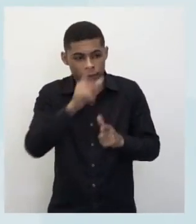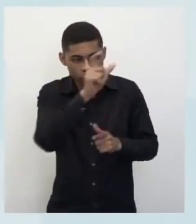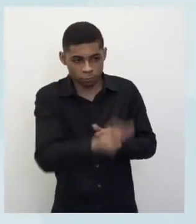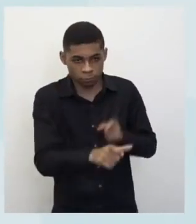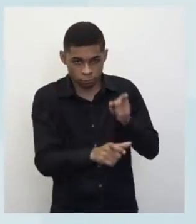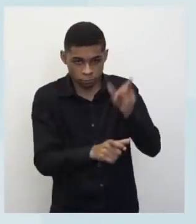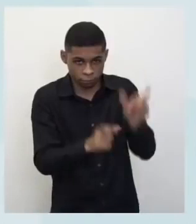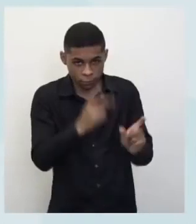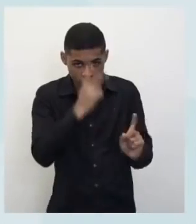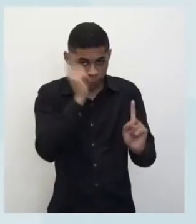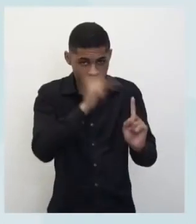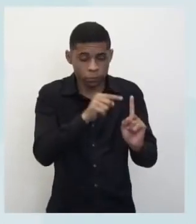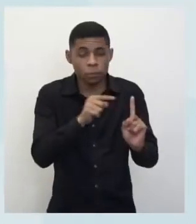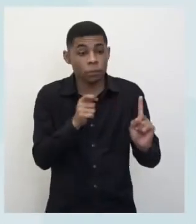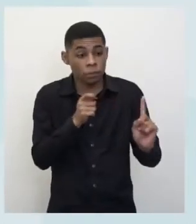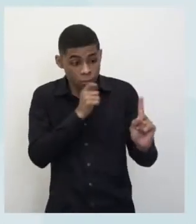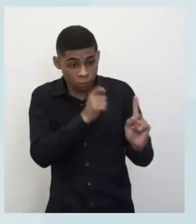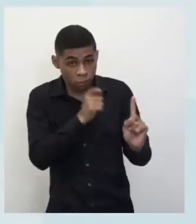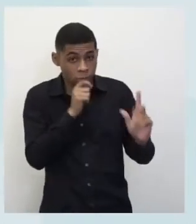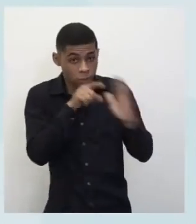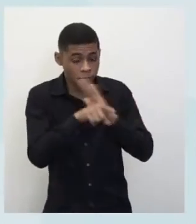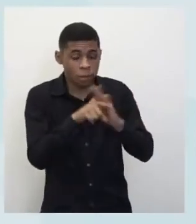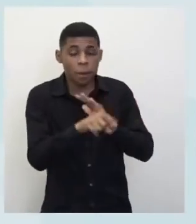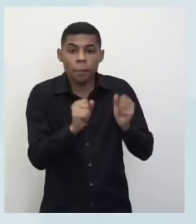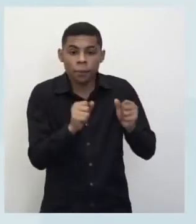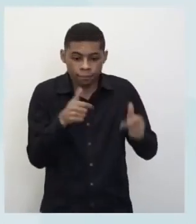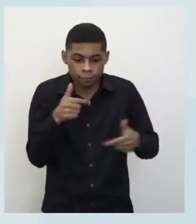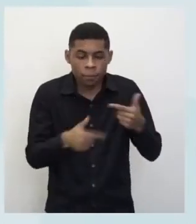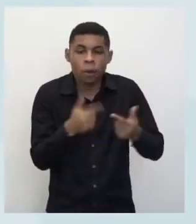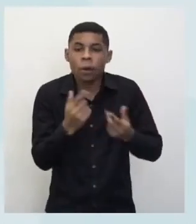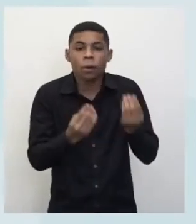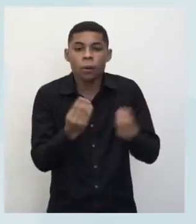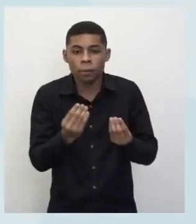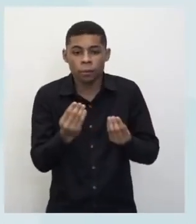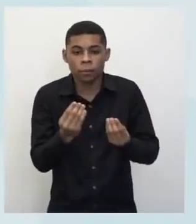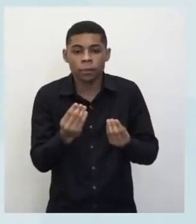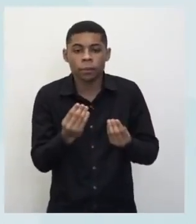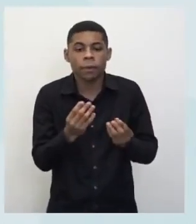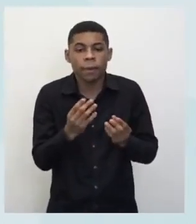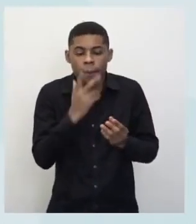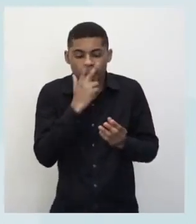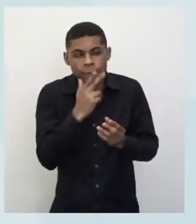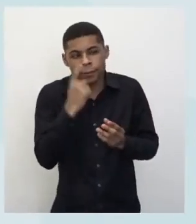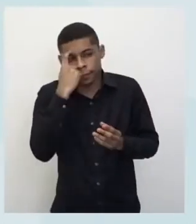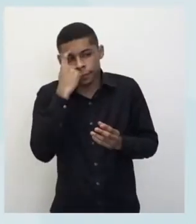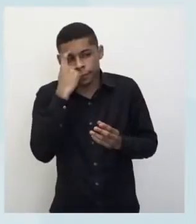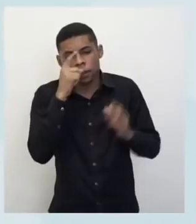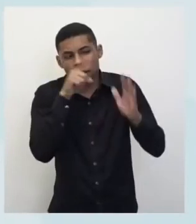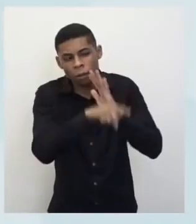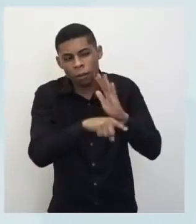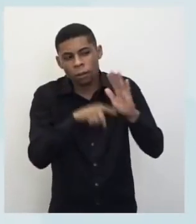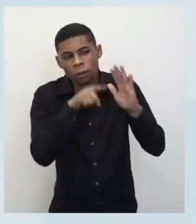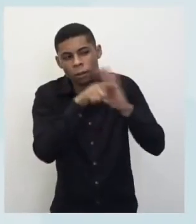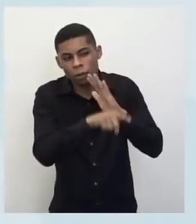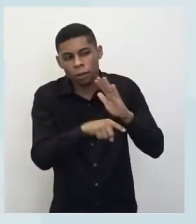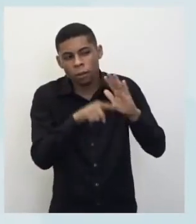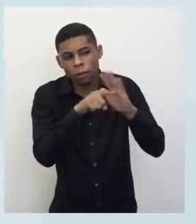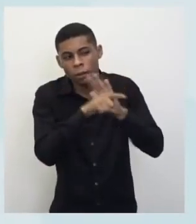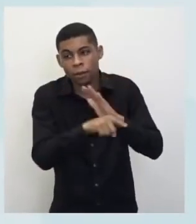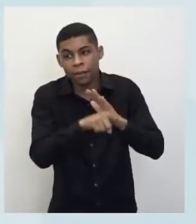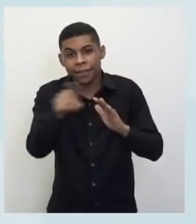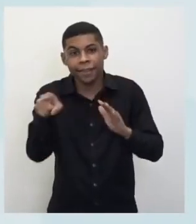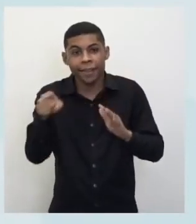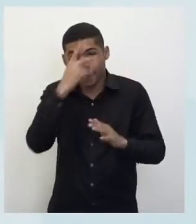o entrevistador pode trilhar o seu trabalho por um caminho que considere mais interessante para o